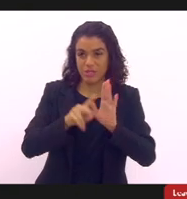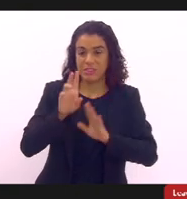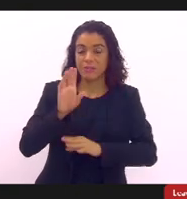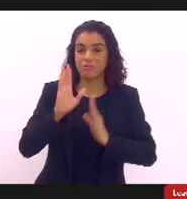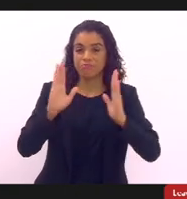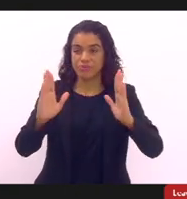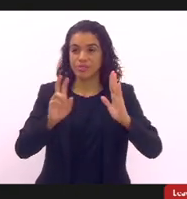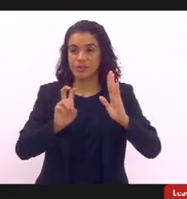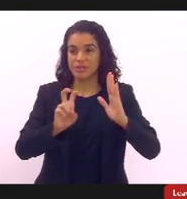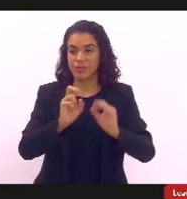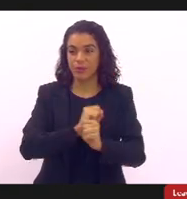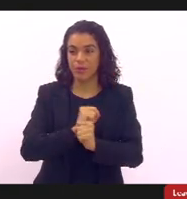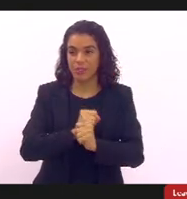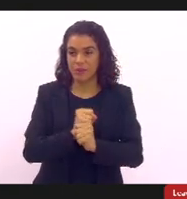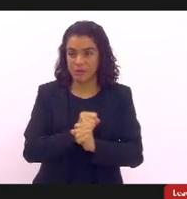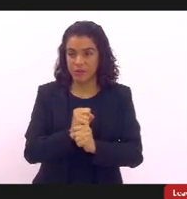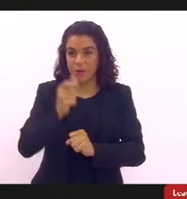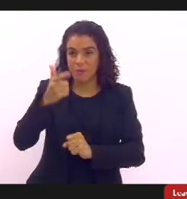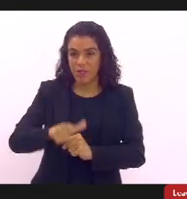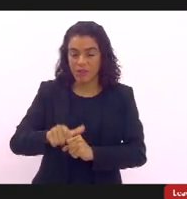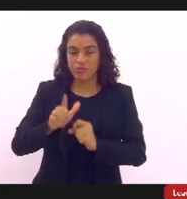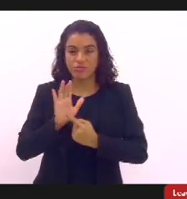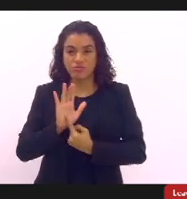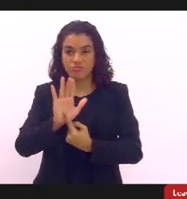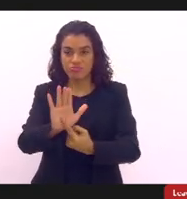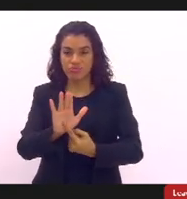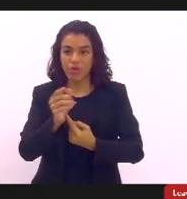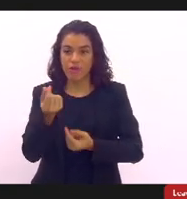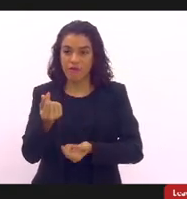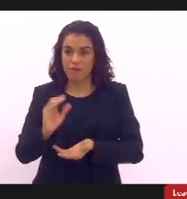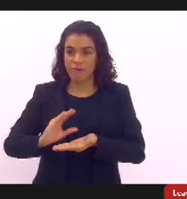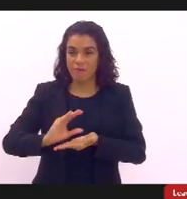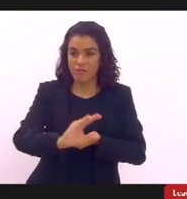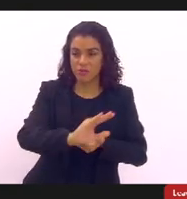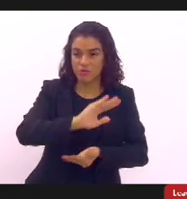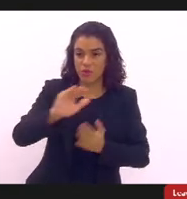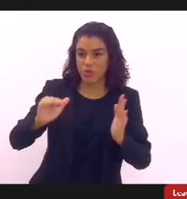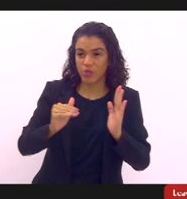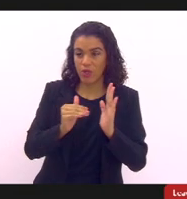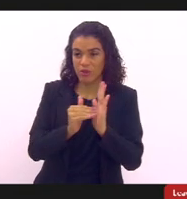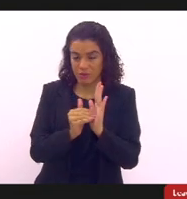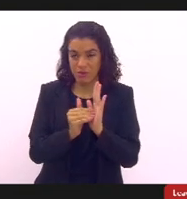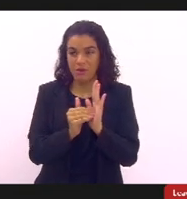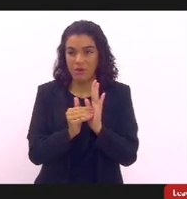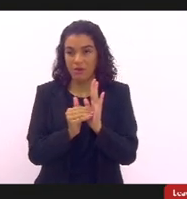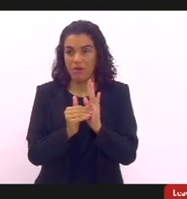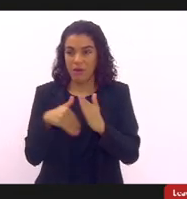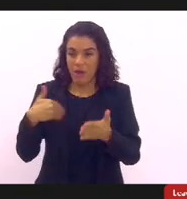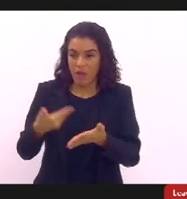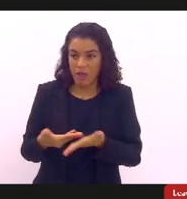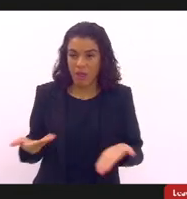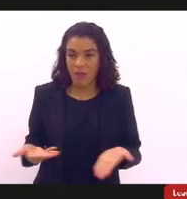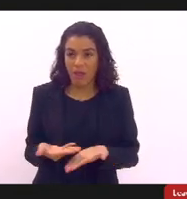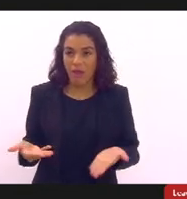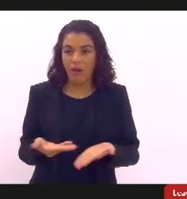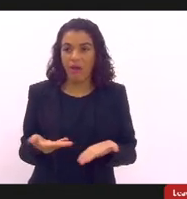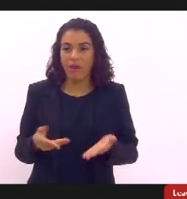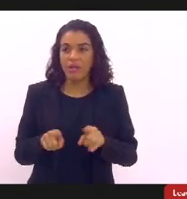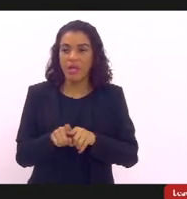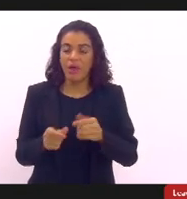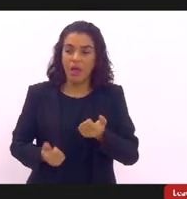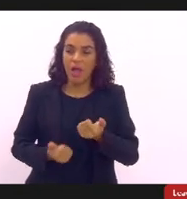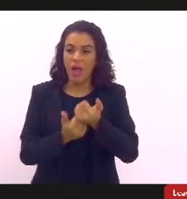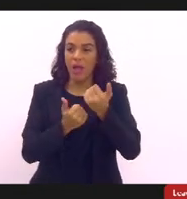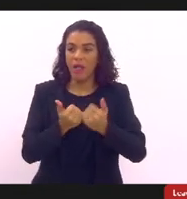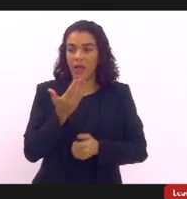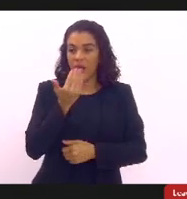5 anos. Aqui a gente coloca também mais um destaque do total de investimento até agora executado. A gente está colocando aqui o auxílio